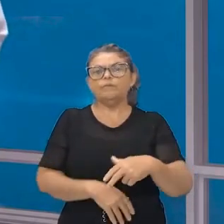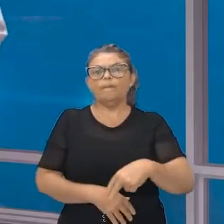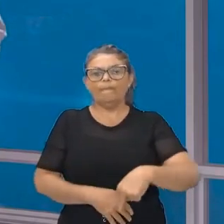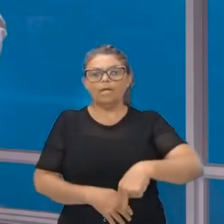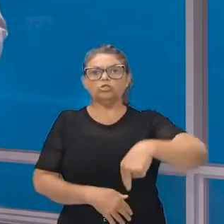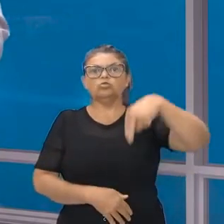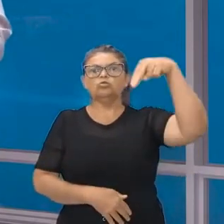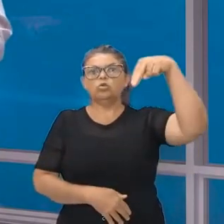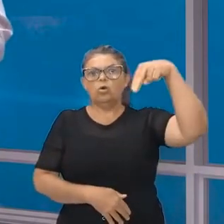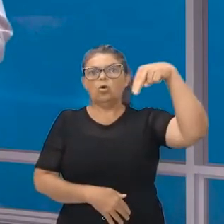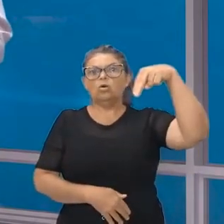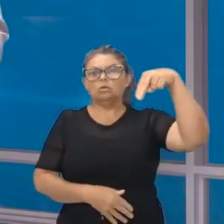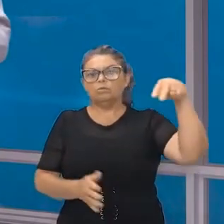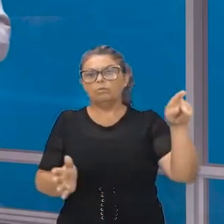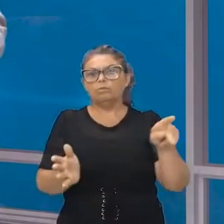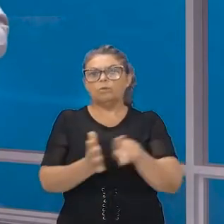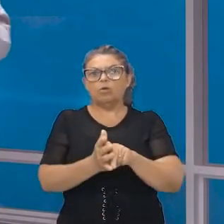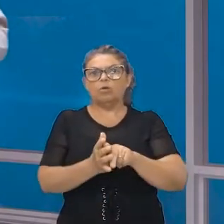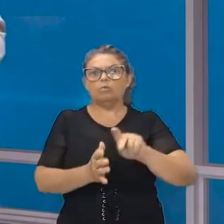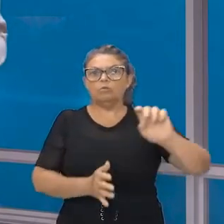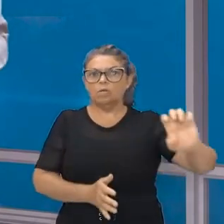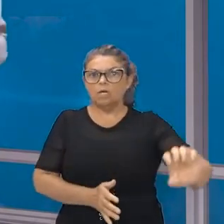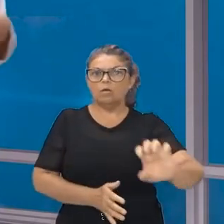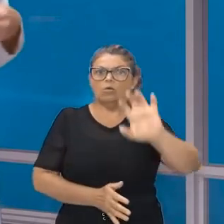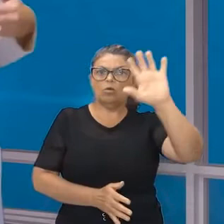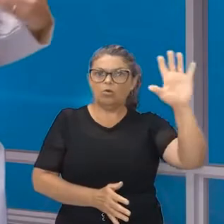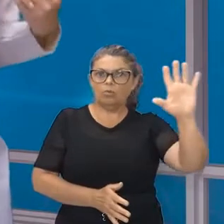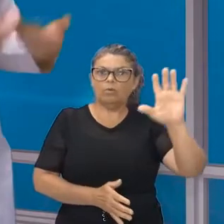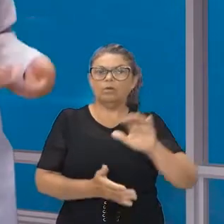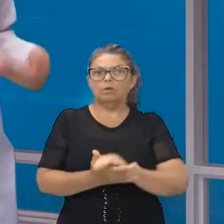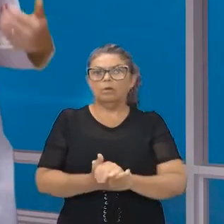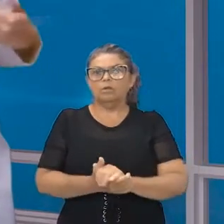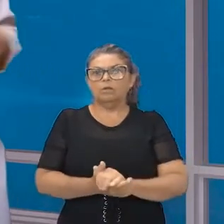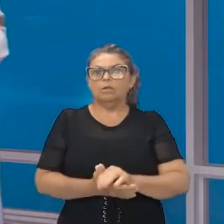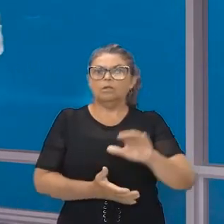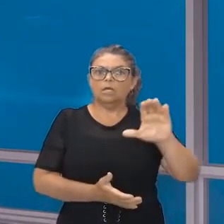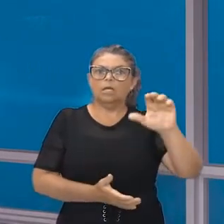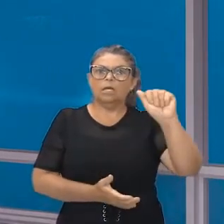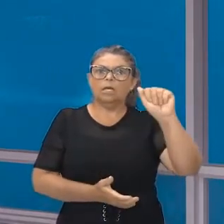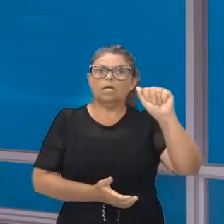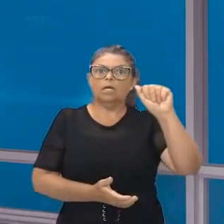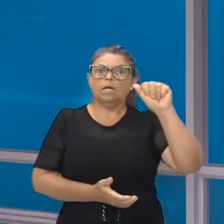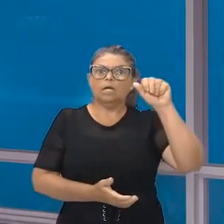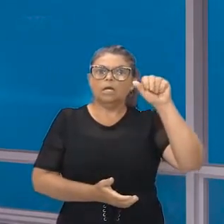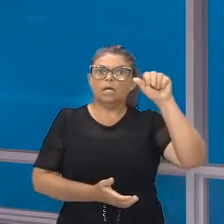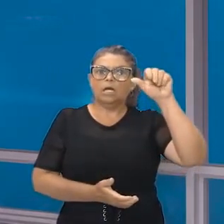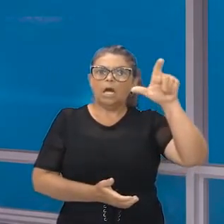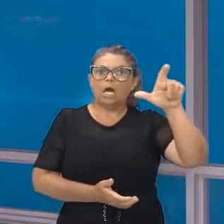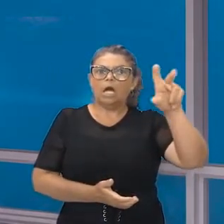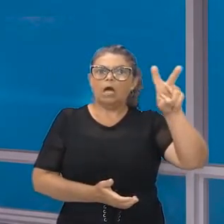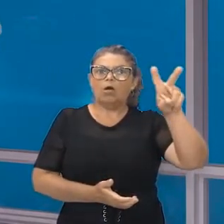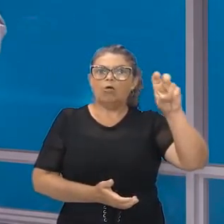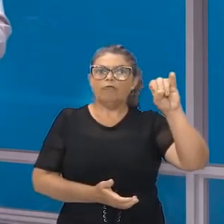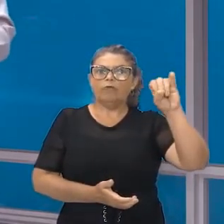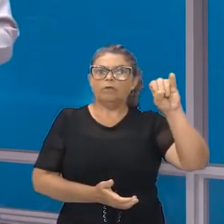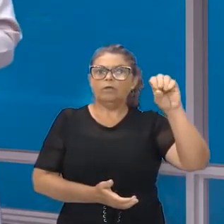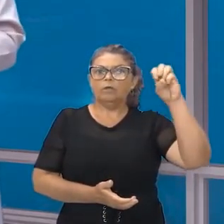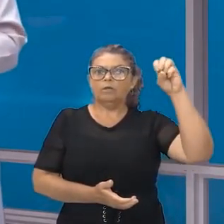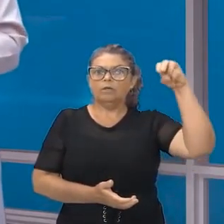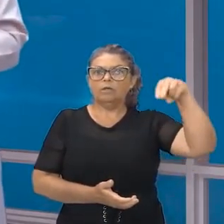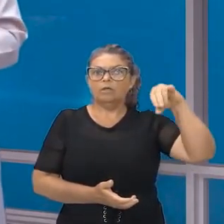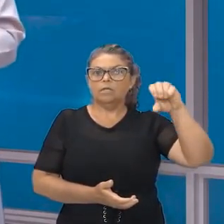Europa. Ele vai criar o calvinismo. Luteranismo e calvinismo acreditam em batismo e eucaristia, porém ambos têm